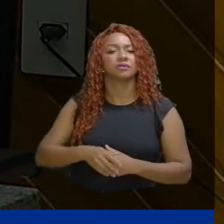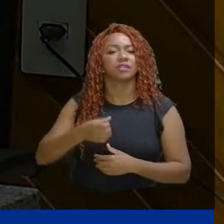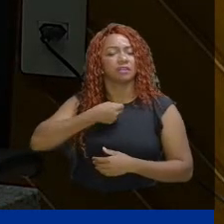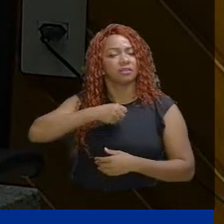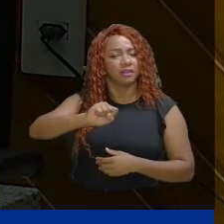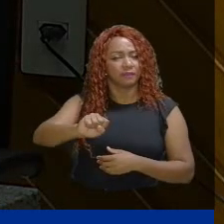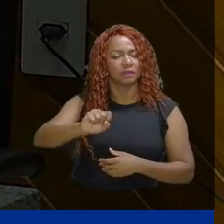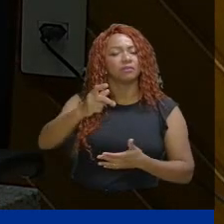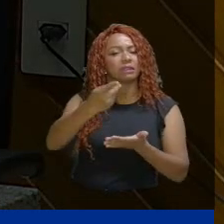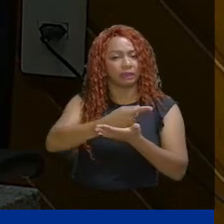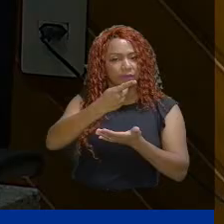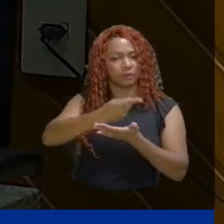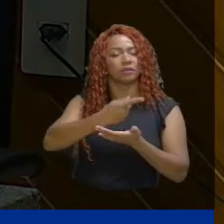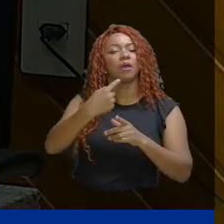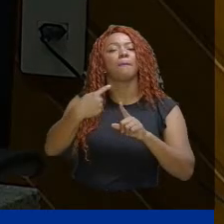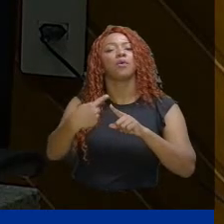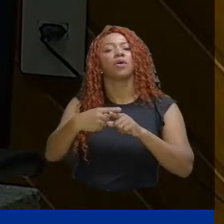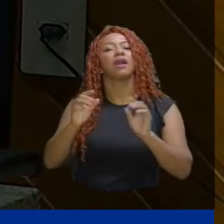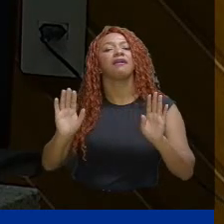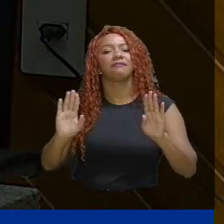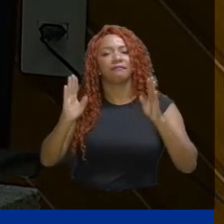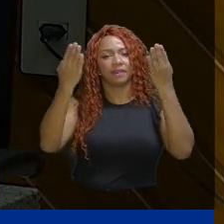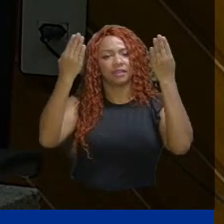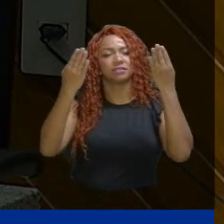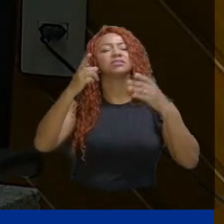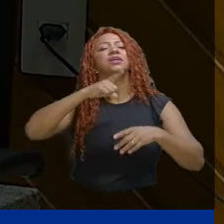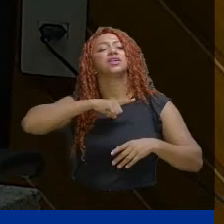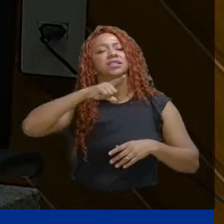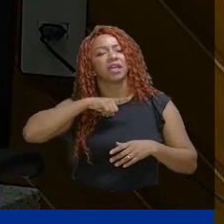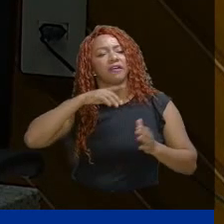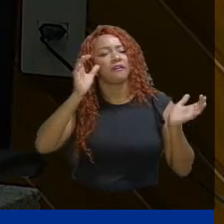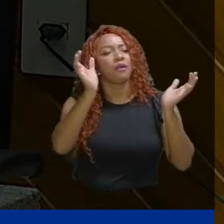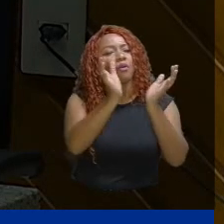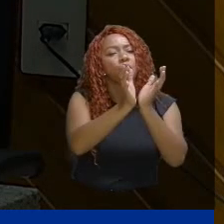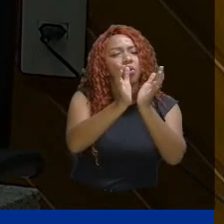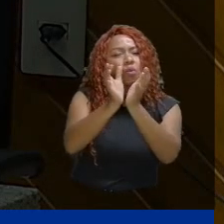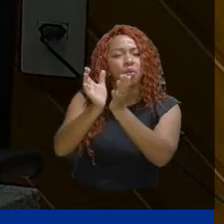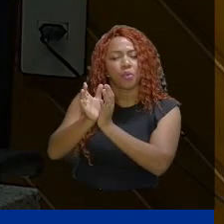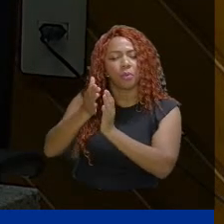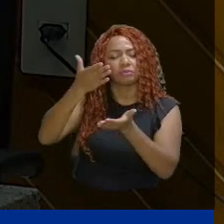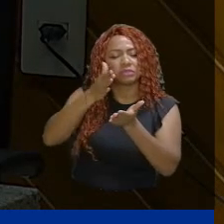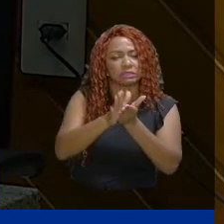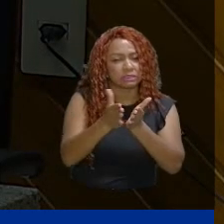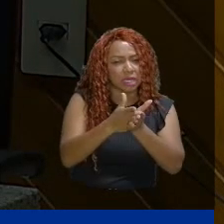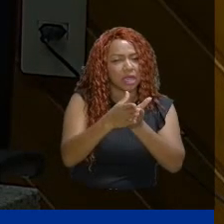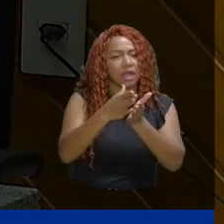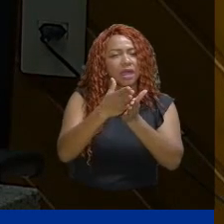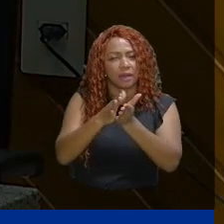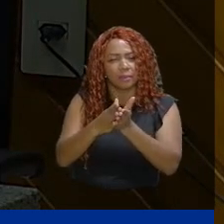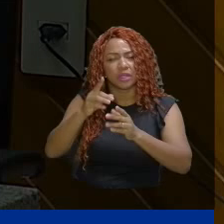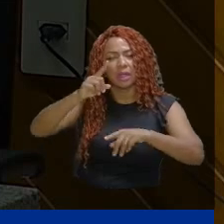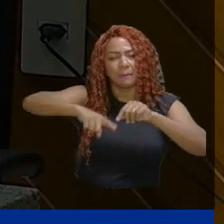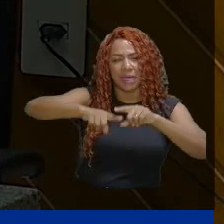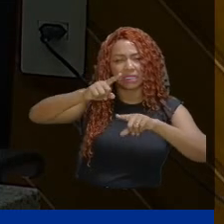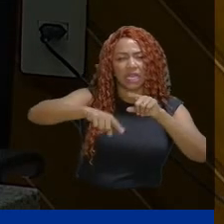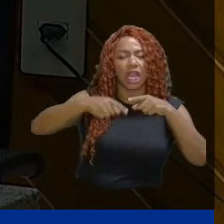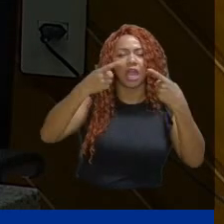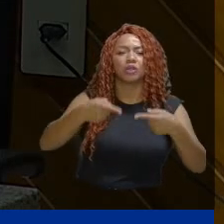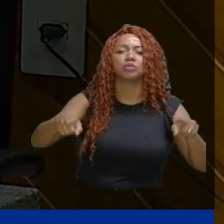houve propaganda irregular, pois o evento contou com baterias de escolas de samba, instrumentos musicais e